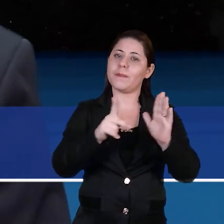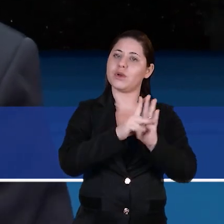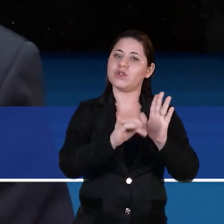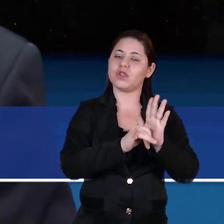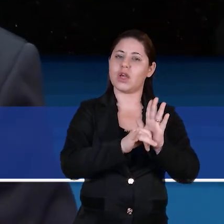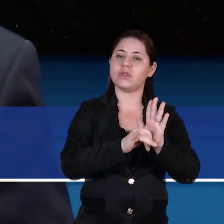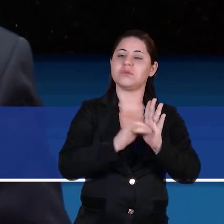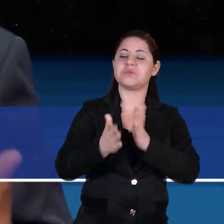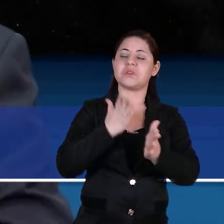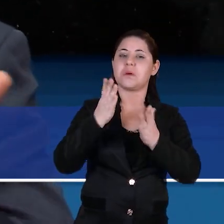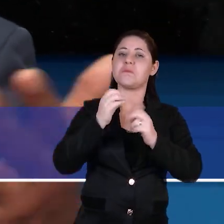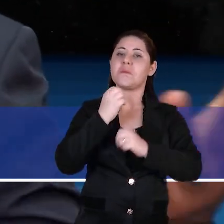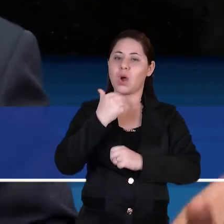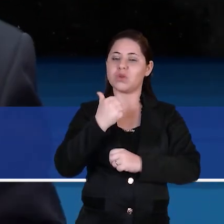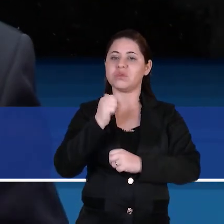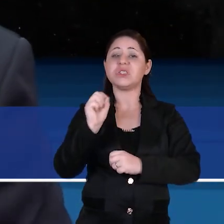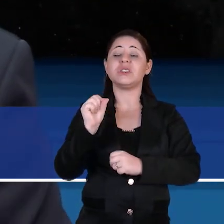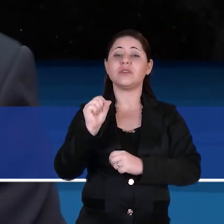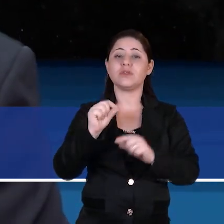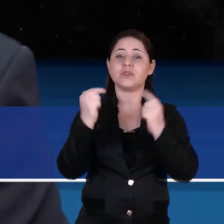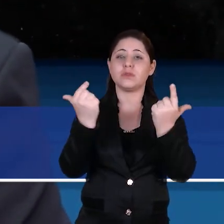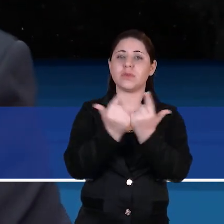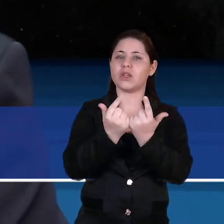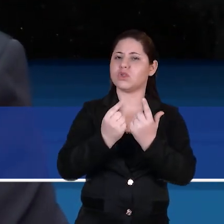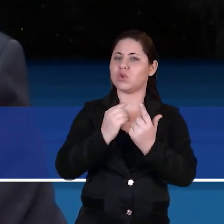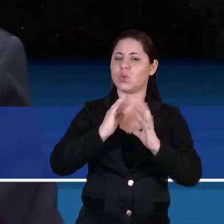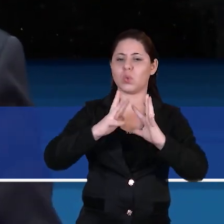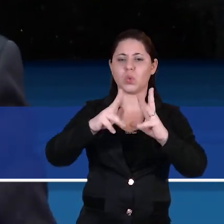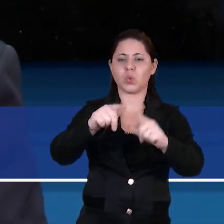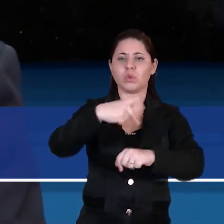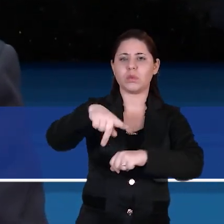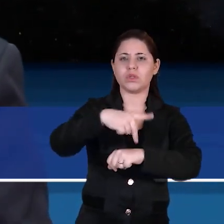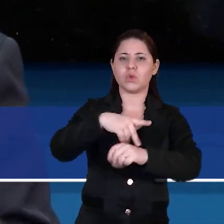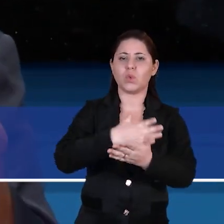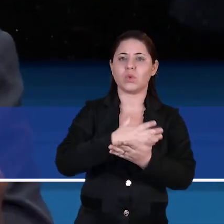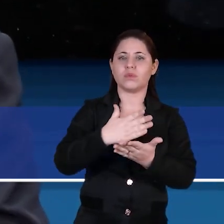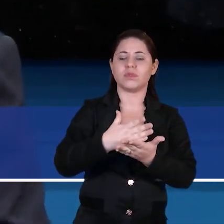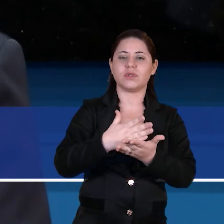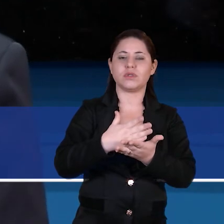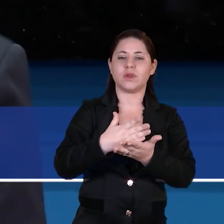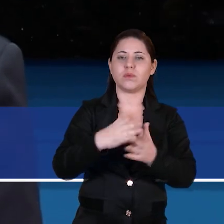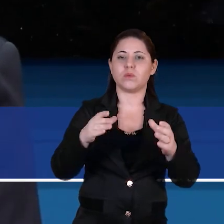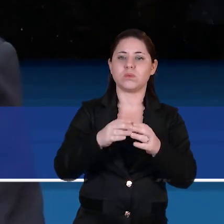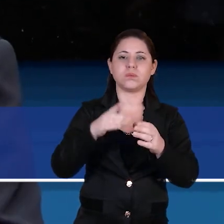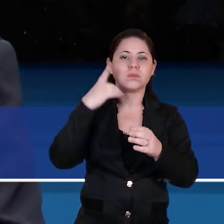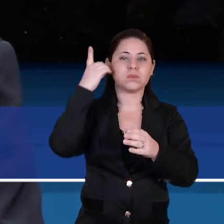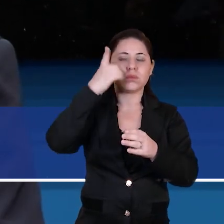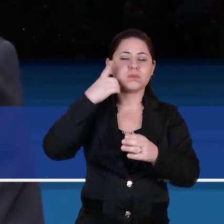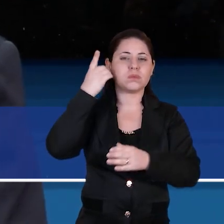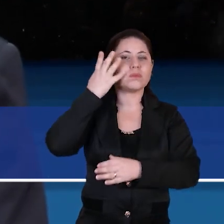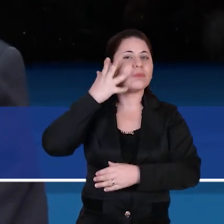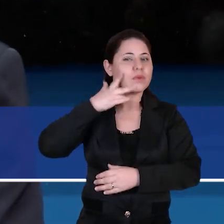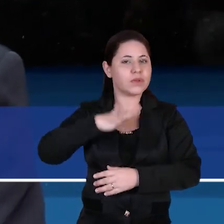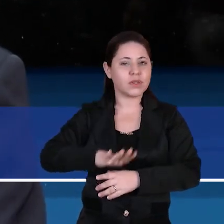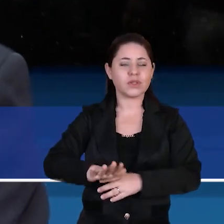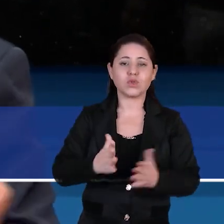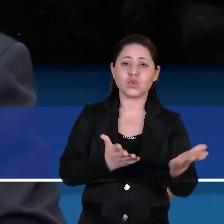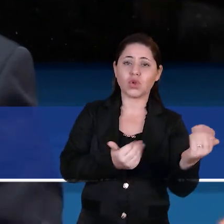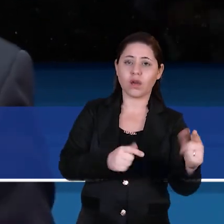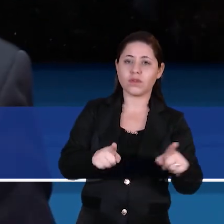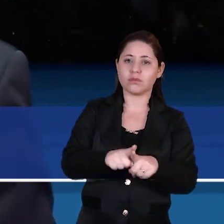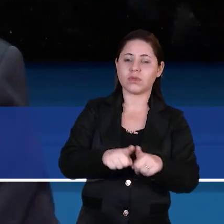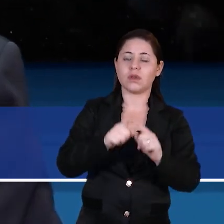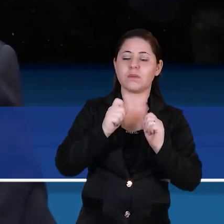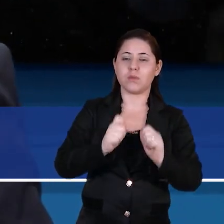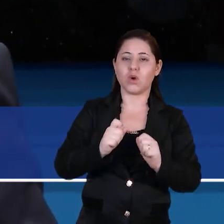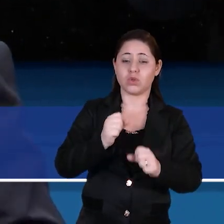O bom seria que em todas as assembleias legislativas do nosso país tivéssemos, começando pelo Parlamento Kids e o jovem, para que a